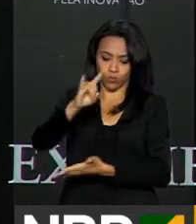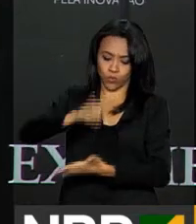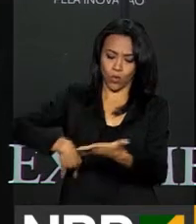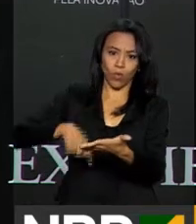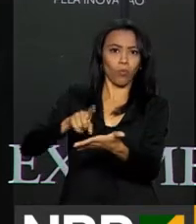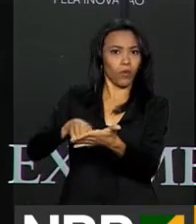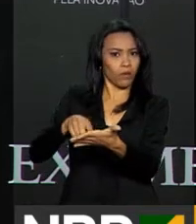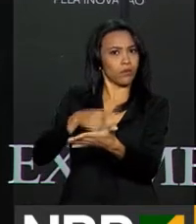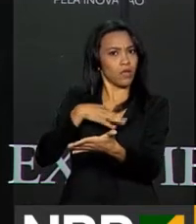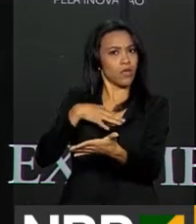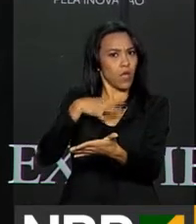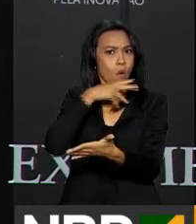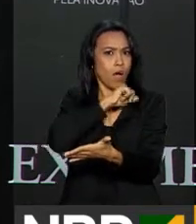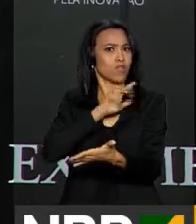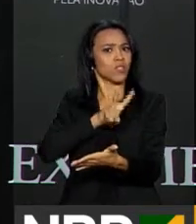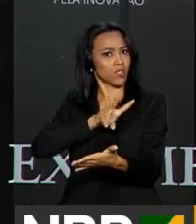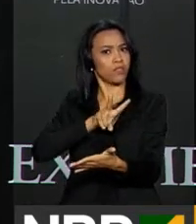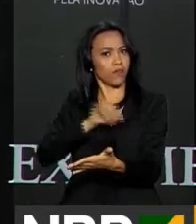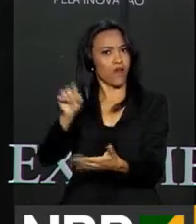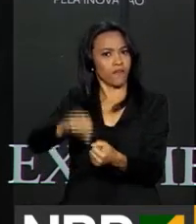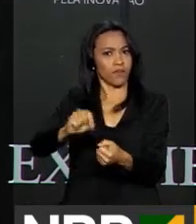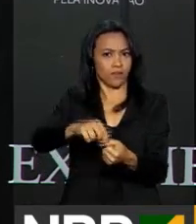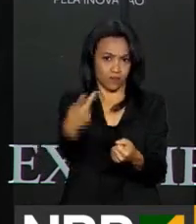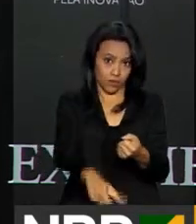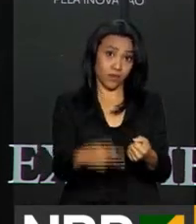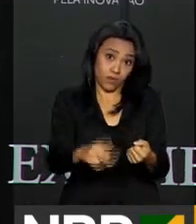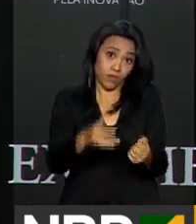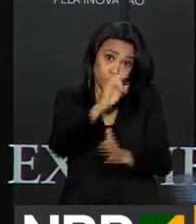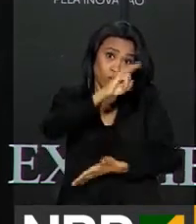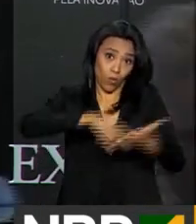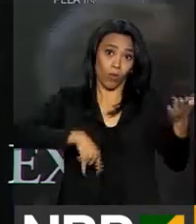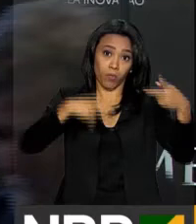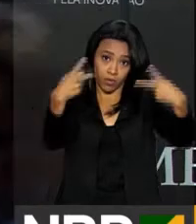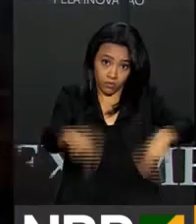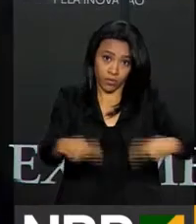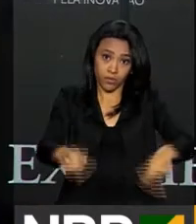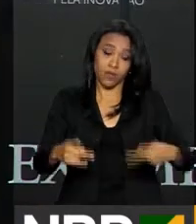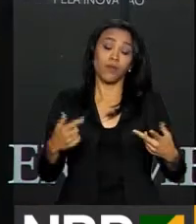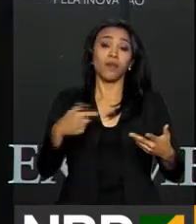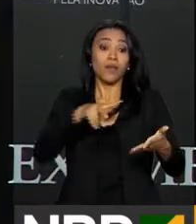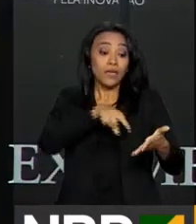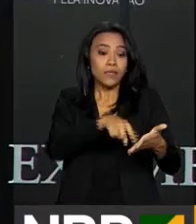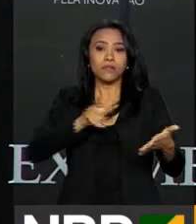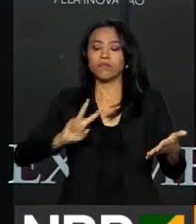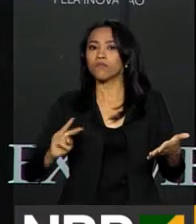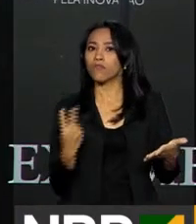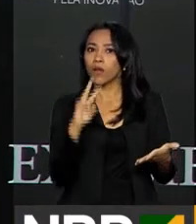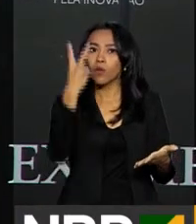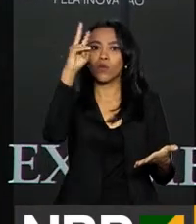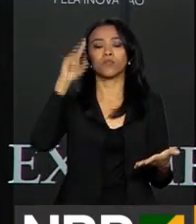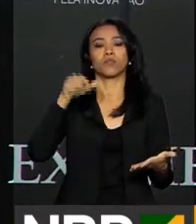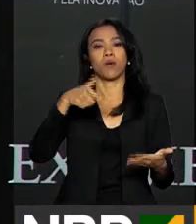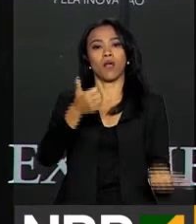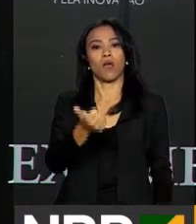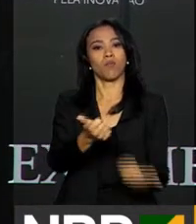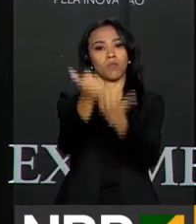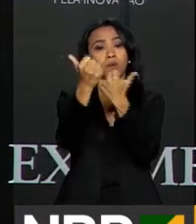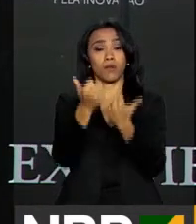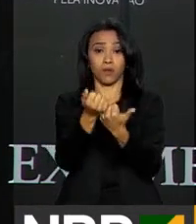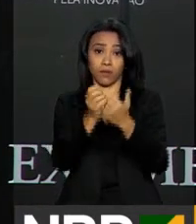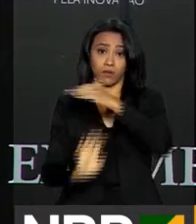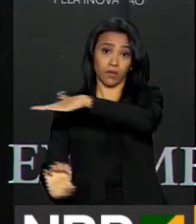final, suponho que será produzido, serão valiosos para tornar nossa indústria cada vez